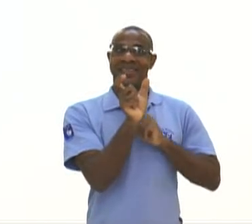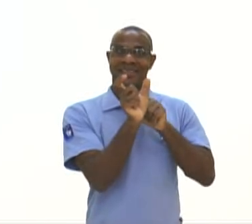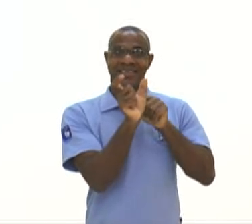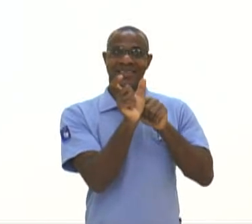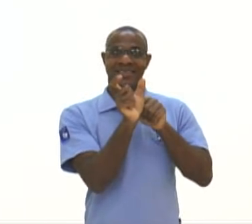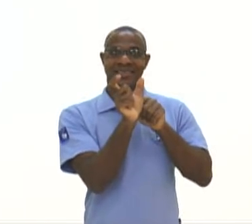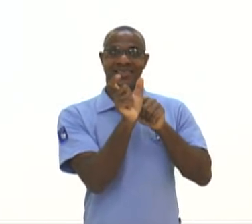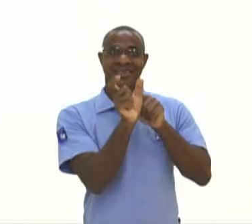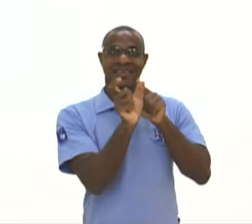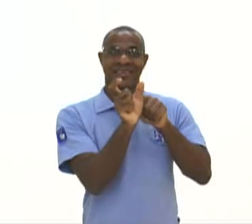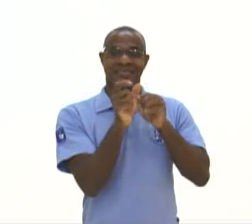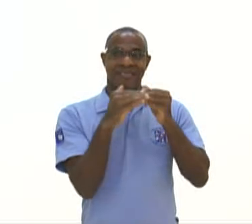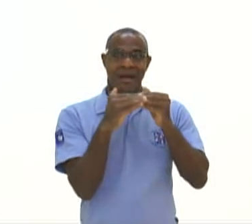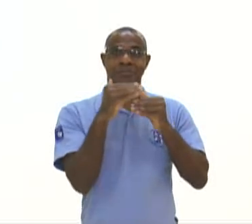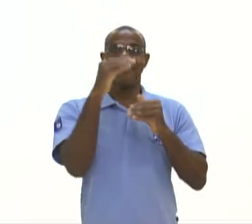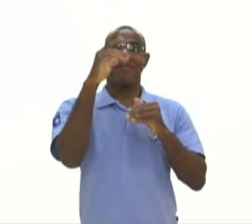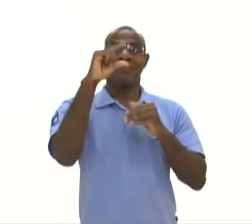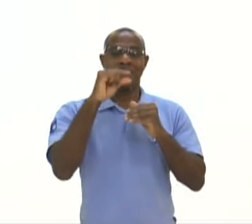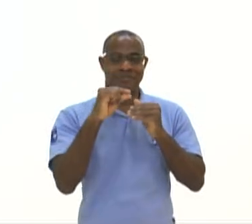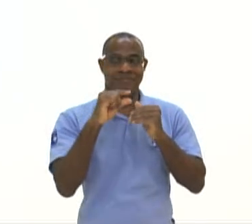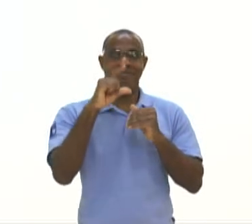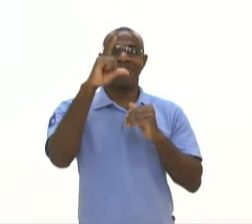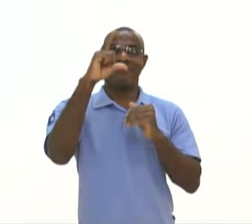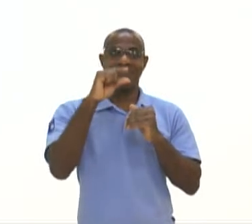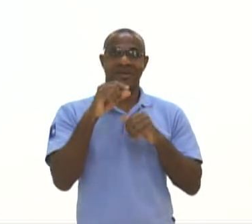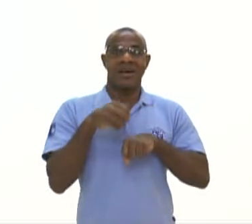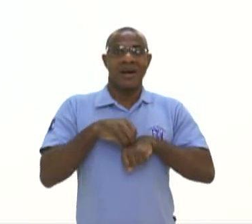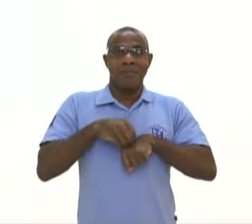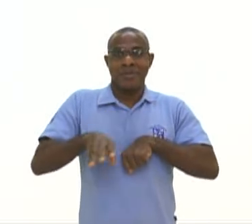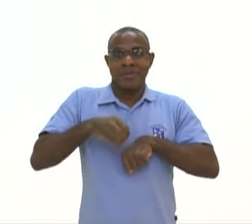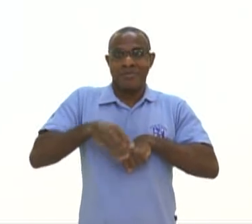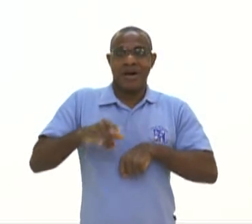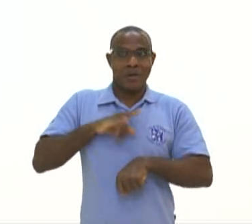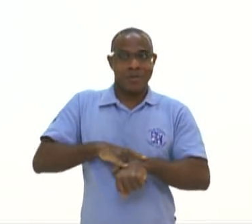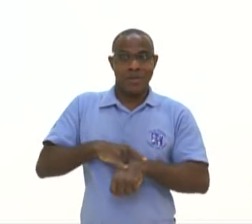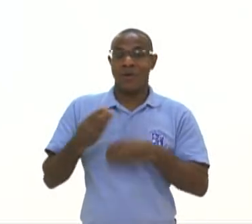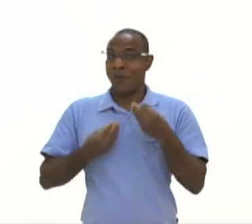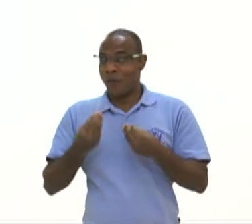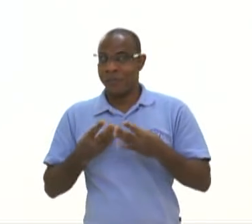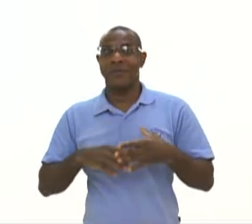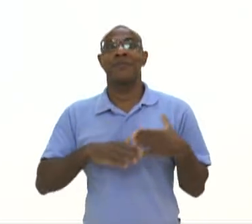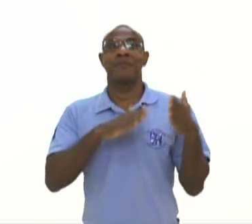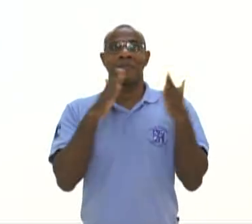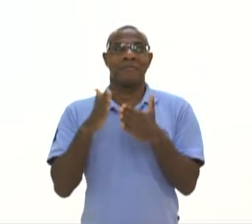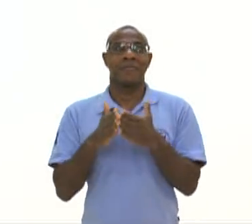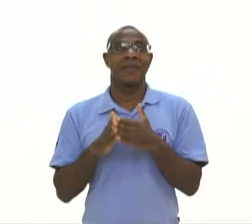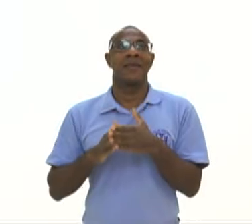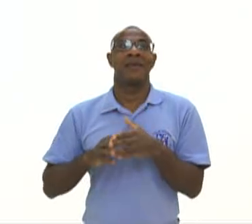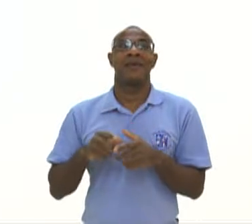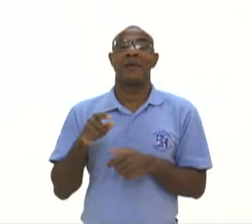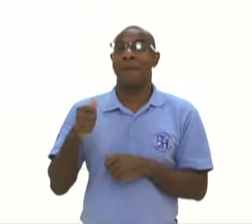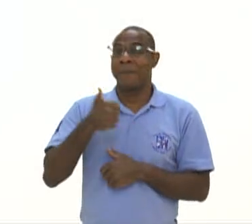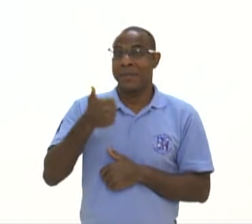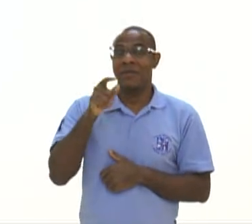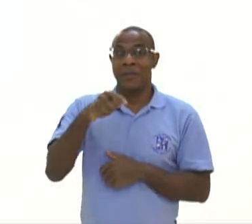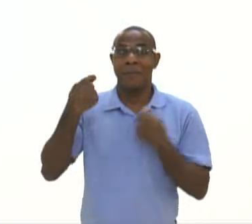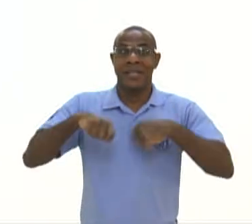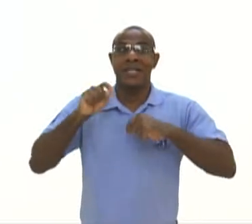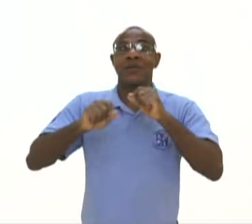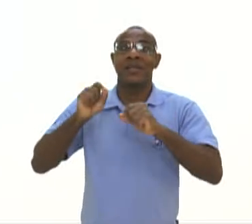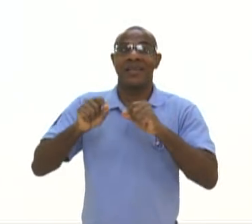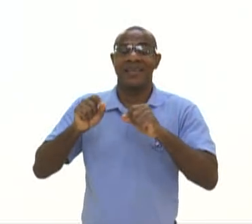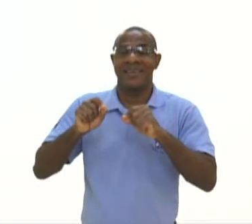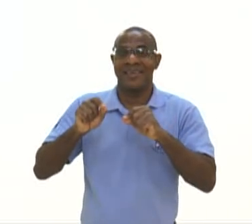vai aumentar ou diminuir a eliminação de urina. Então, primeiro, você precisa